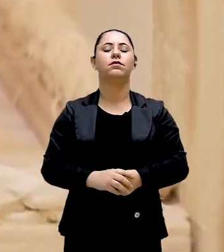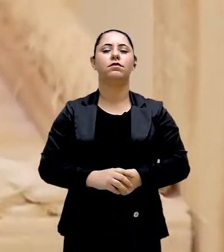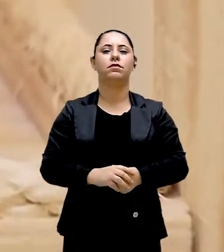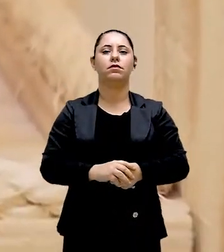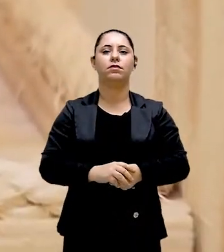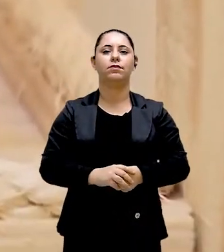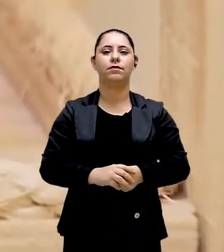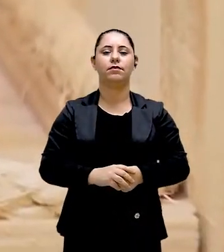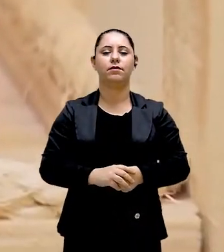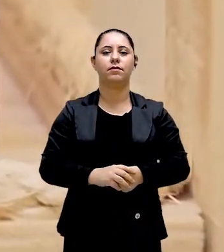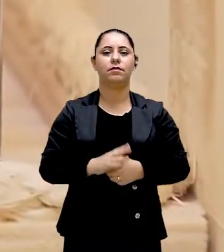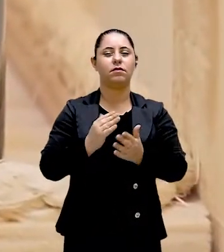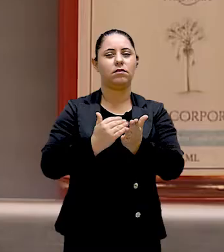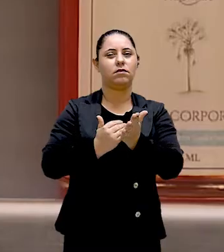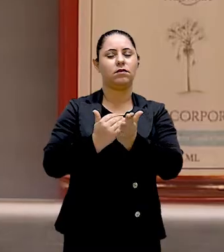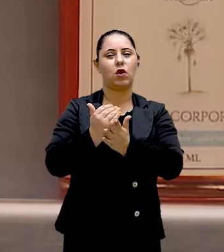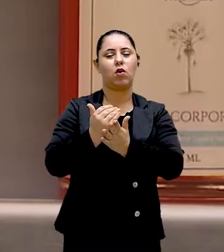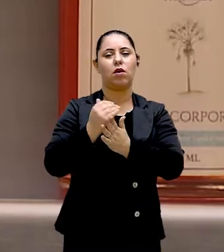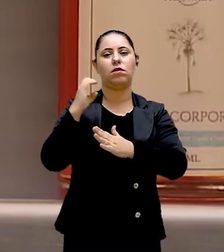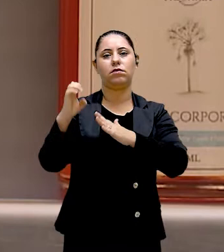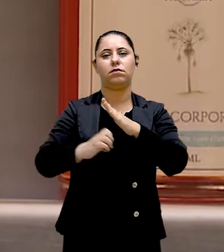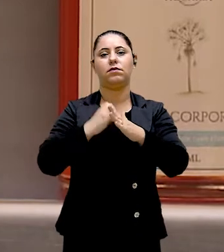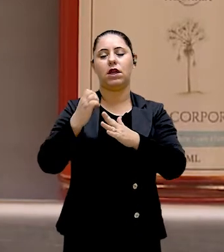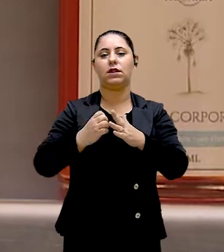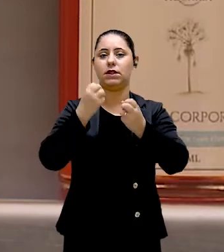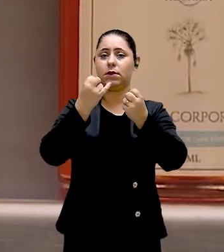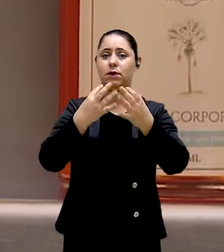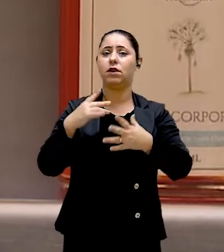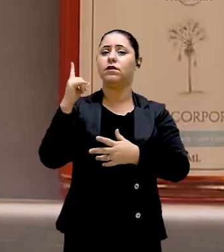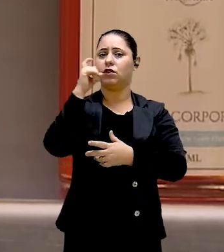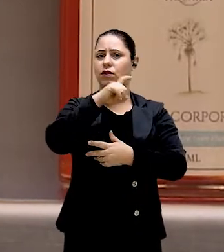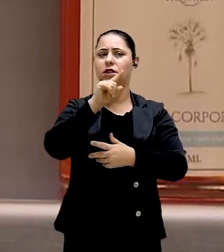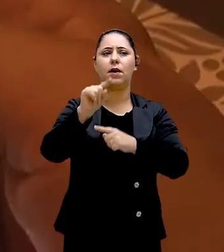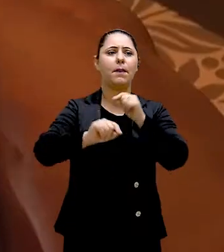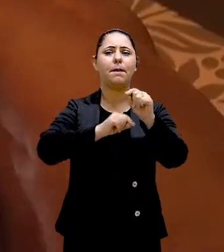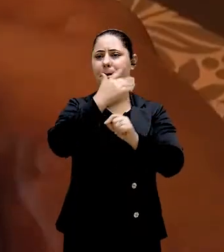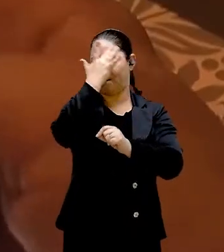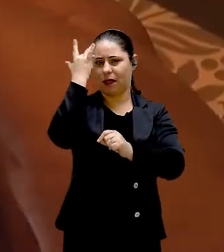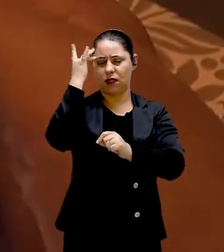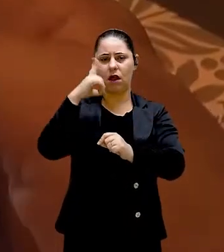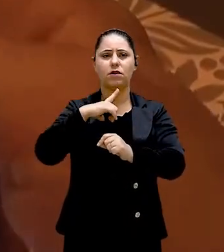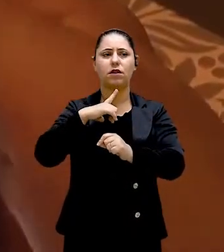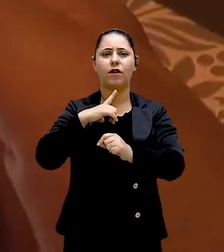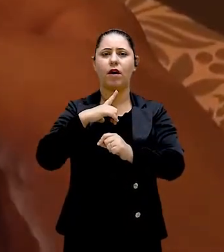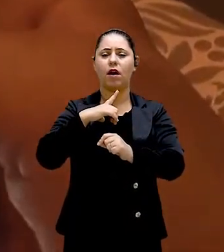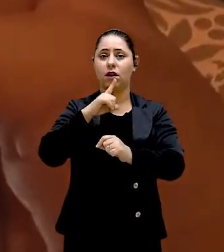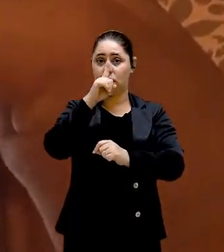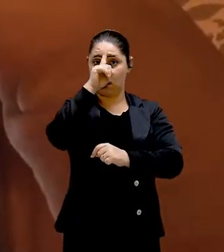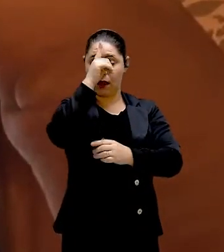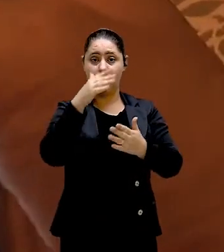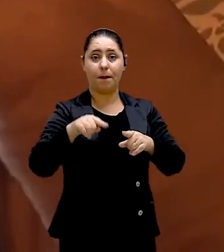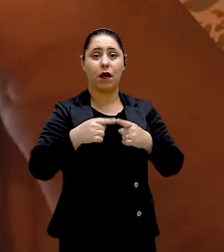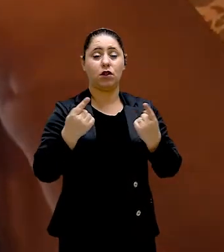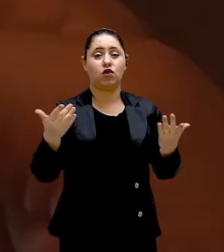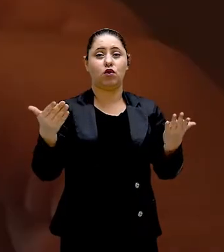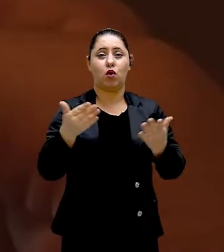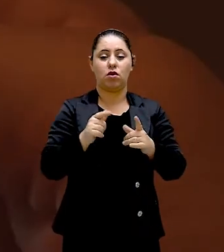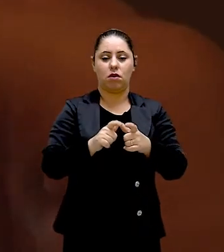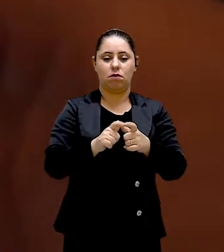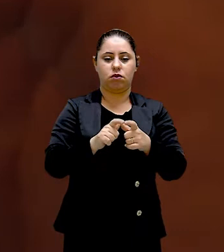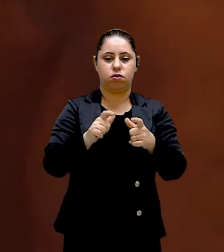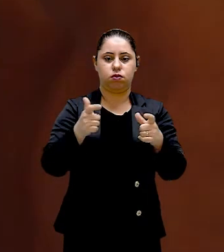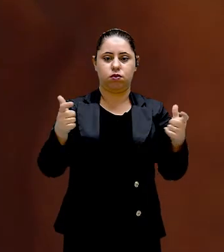No começo, a empresa conta que foi difícil achar quem quisesse apostar na ideia. Mas hoje o crescimento nas vendas é a prova